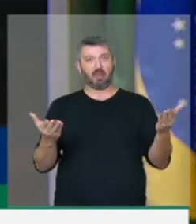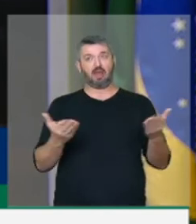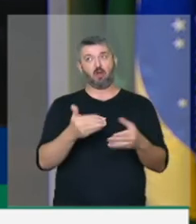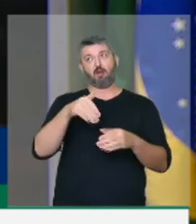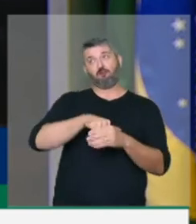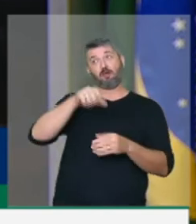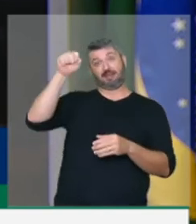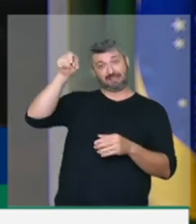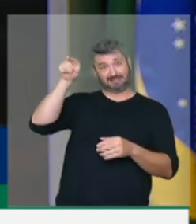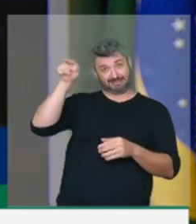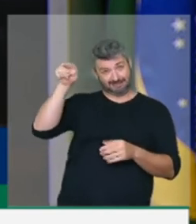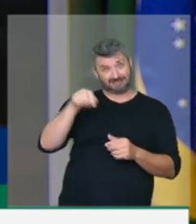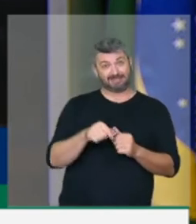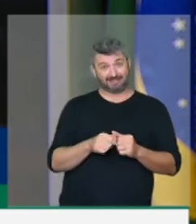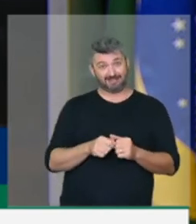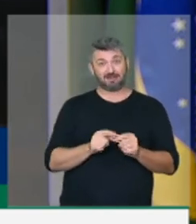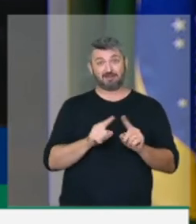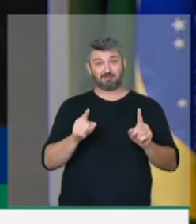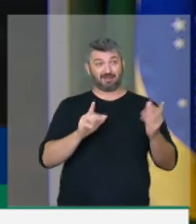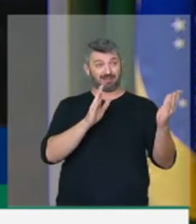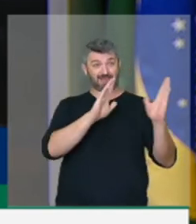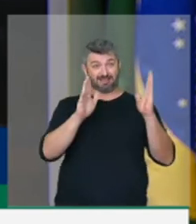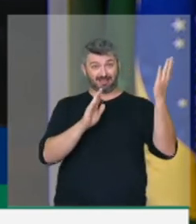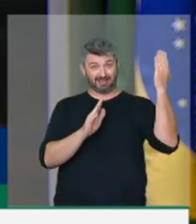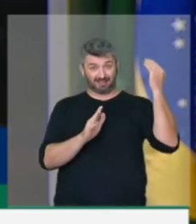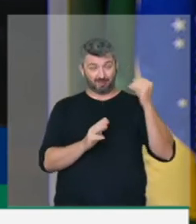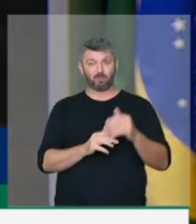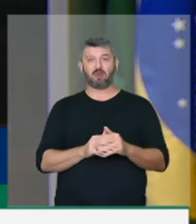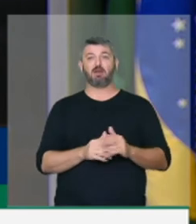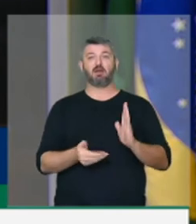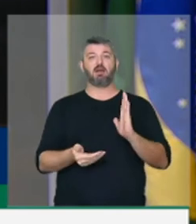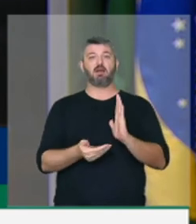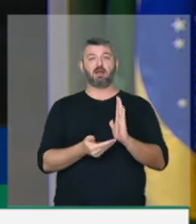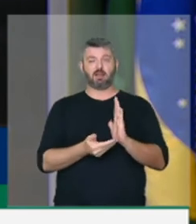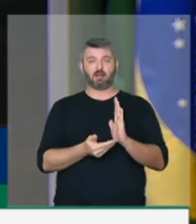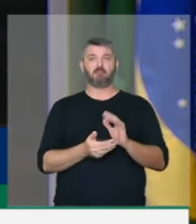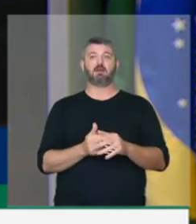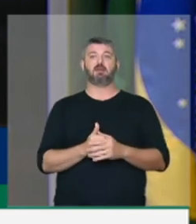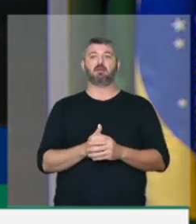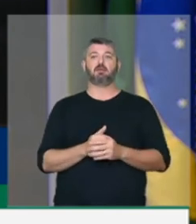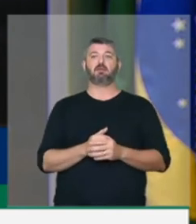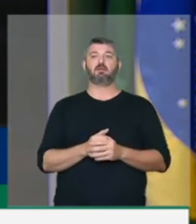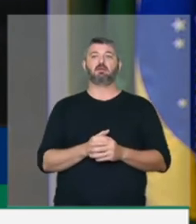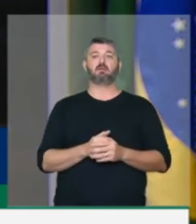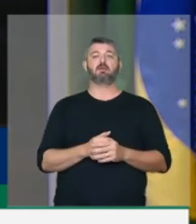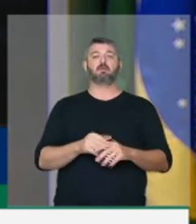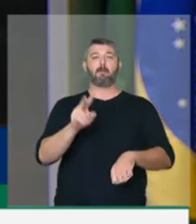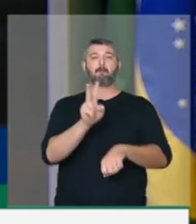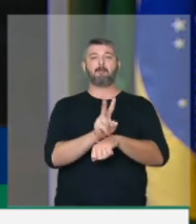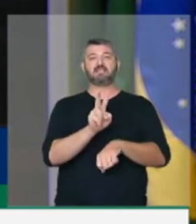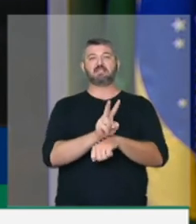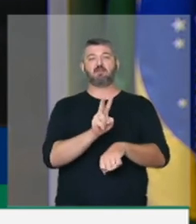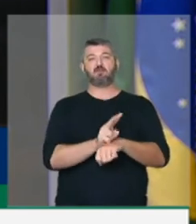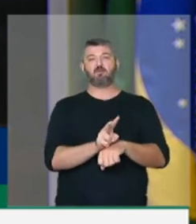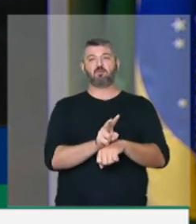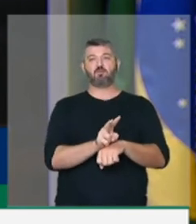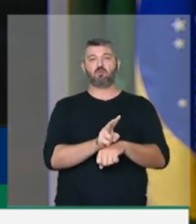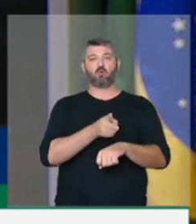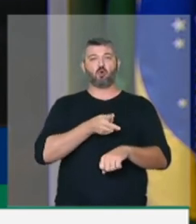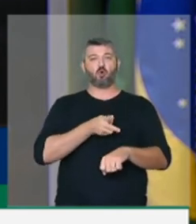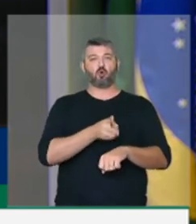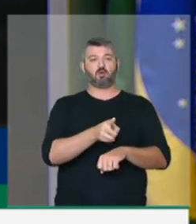votam sim, mesmo naquele período, a Câmara dos Deputados manteve